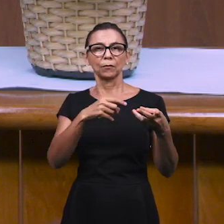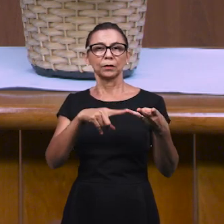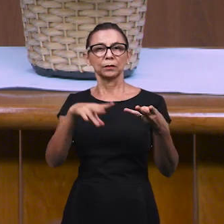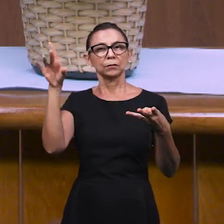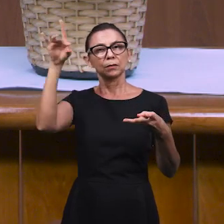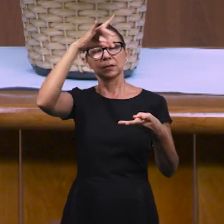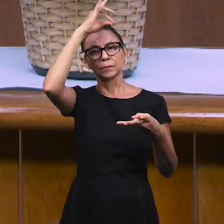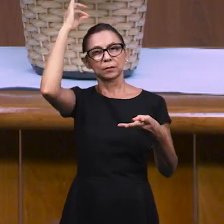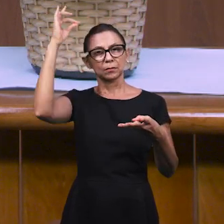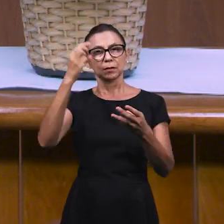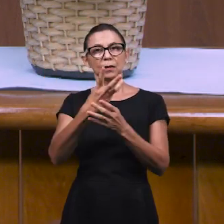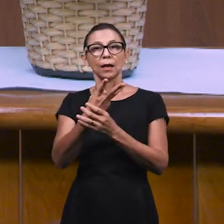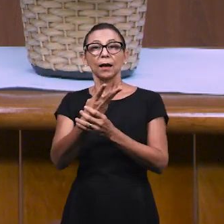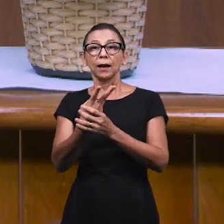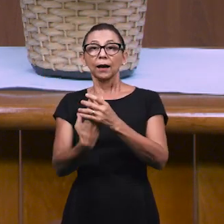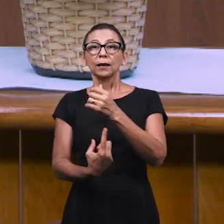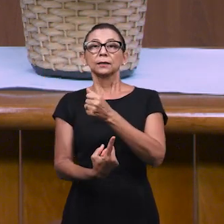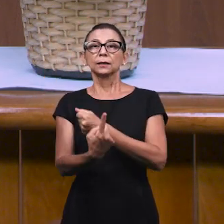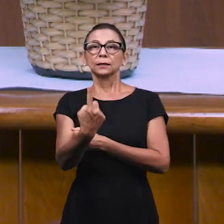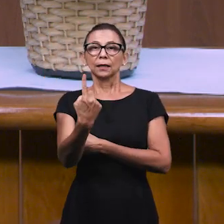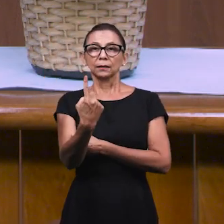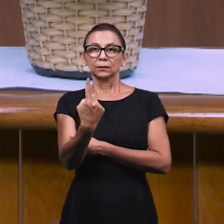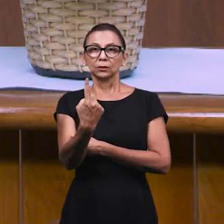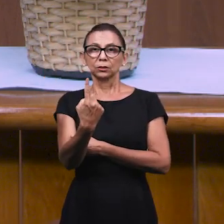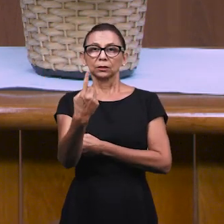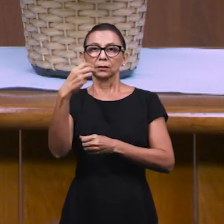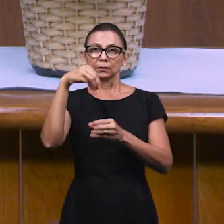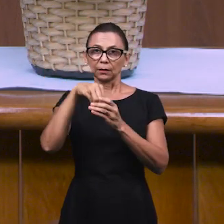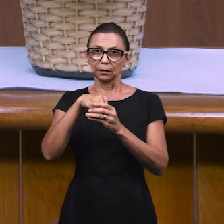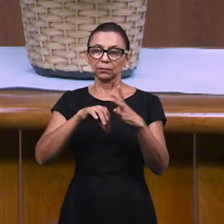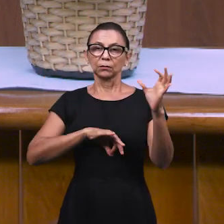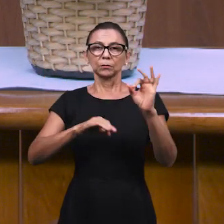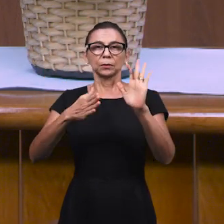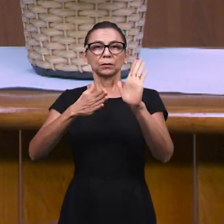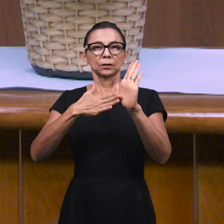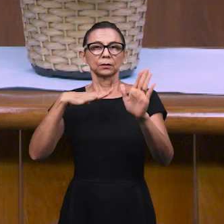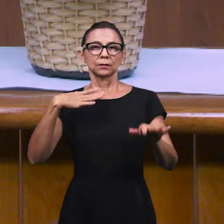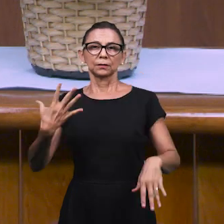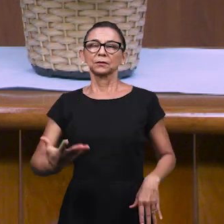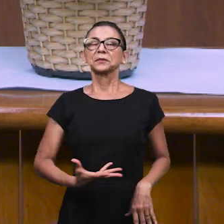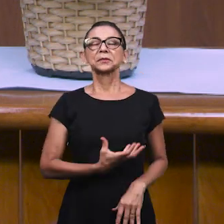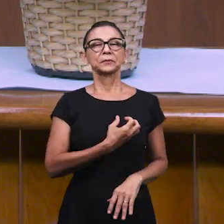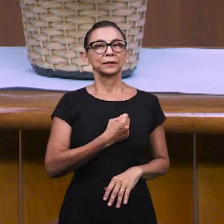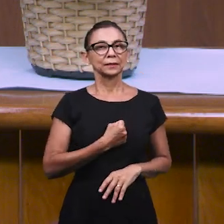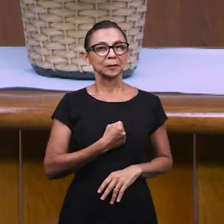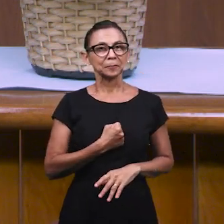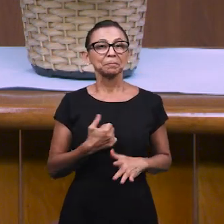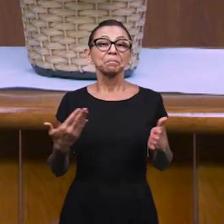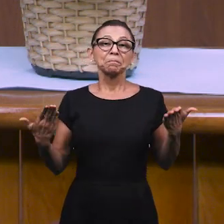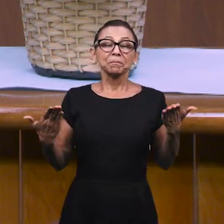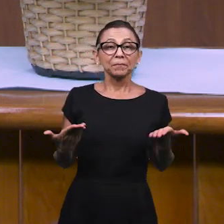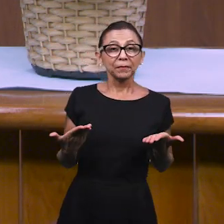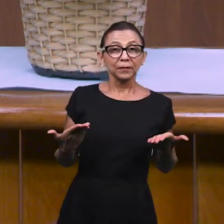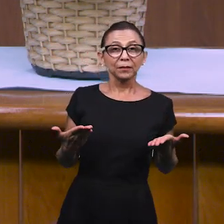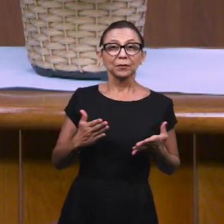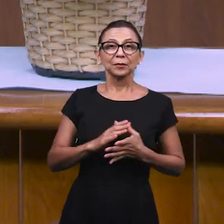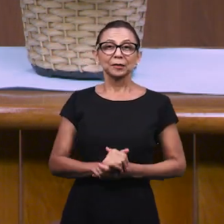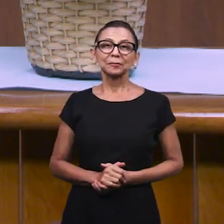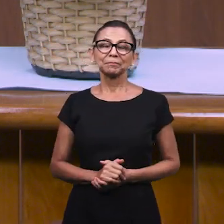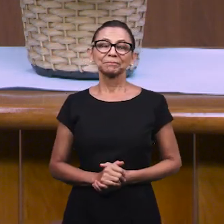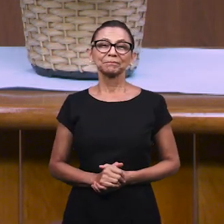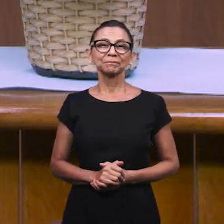o Espírito Santo, a Trindade no projeto de salvação. Agora, aquele caminho que estava ali para